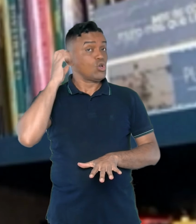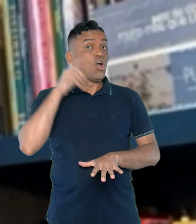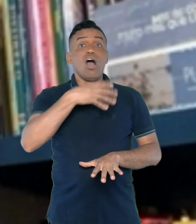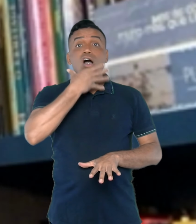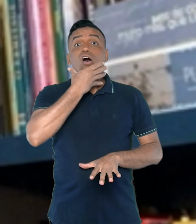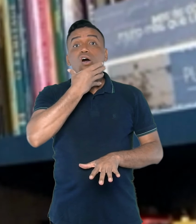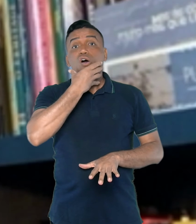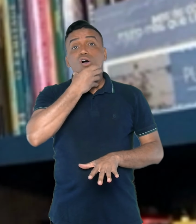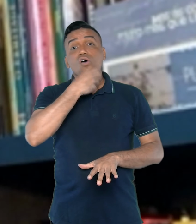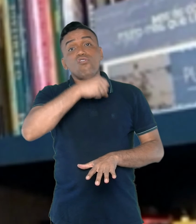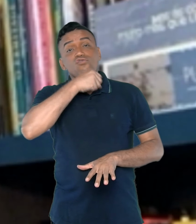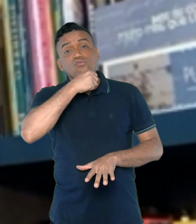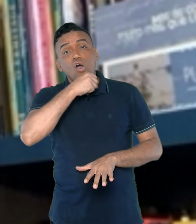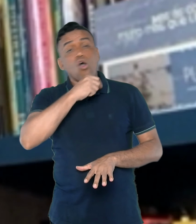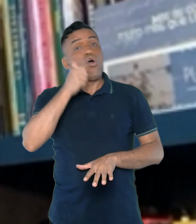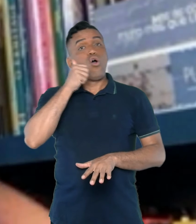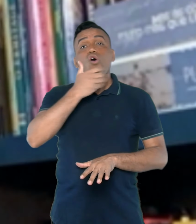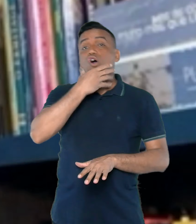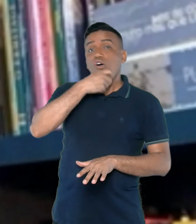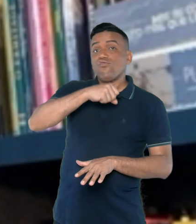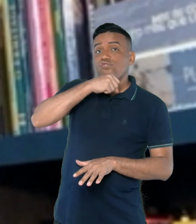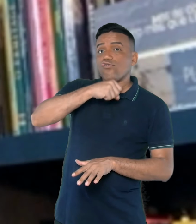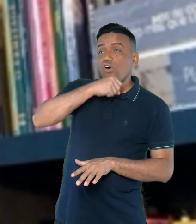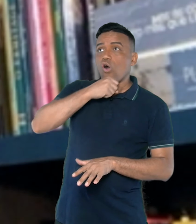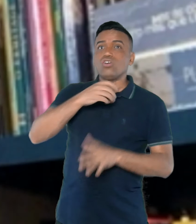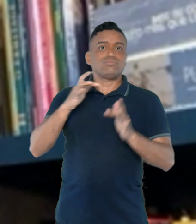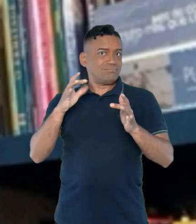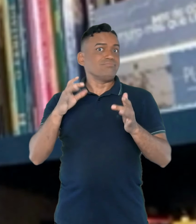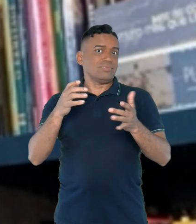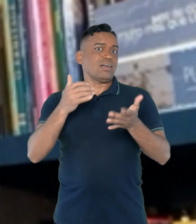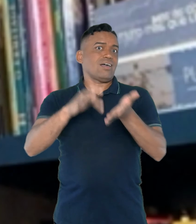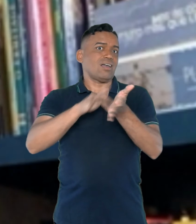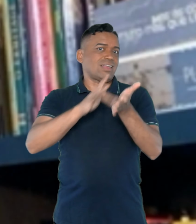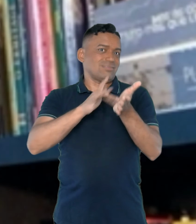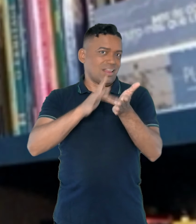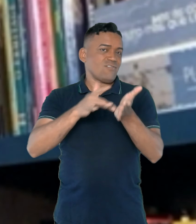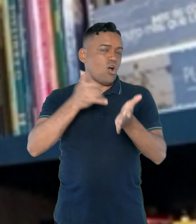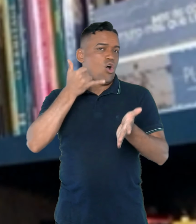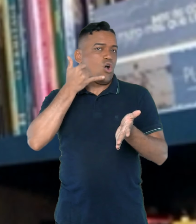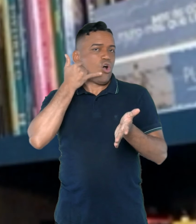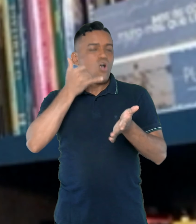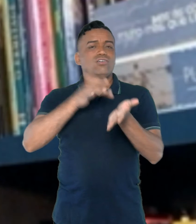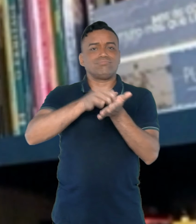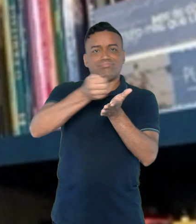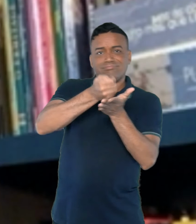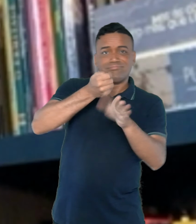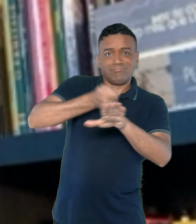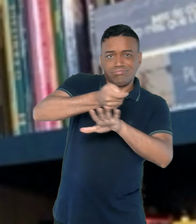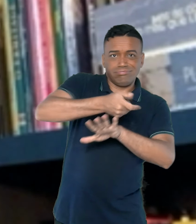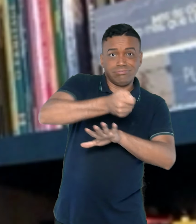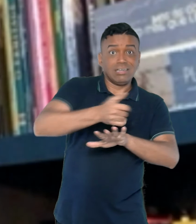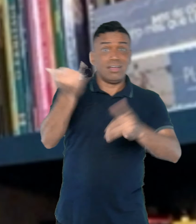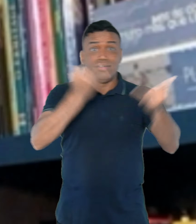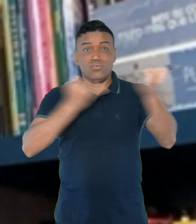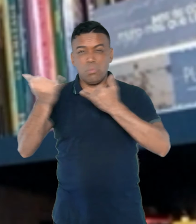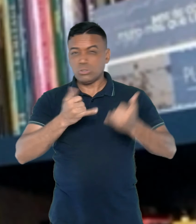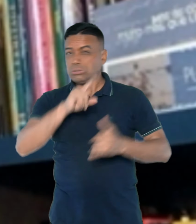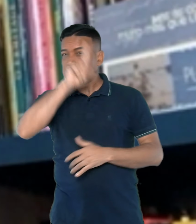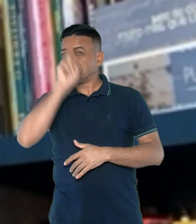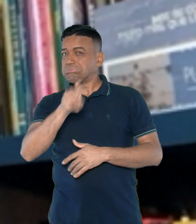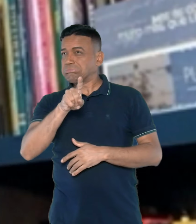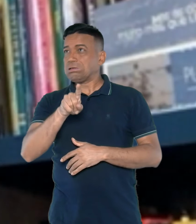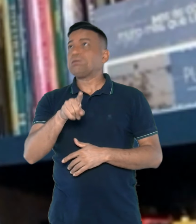às novas tecnologias, né? Então, todo esse universo, né, de informações que chegam para todos nós, né, que estão questionadas, até